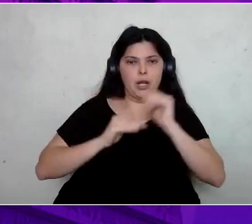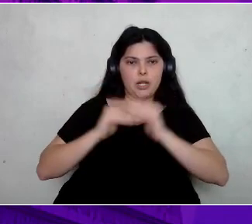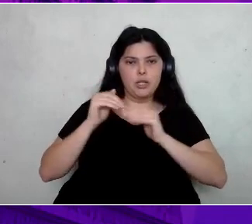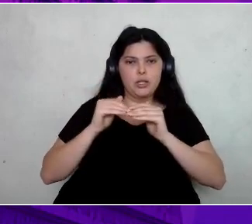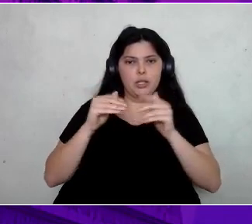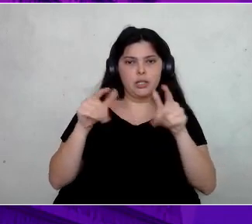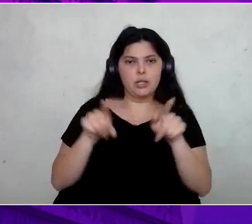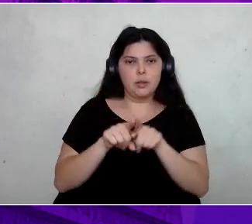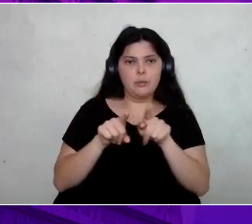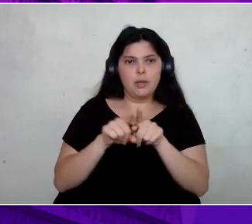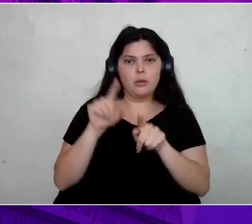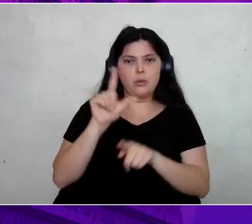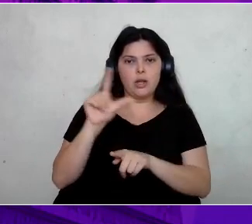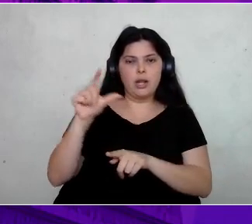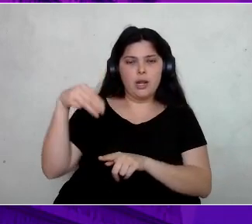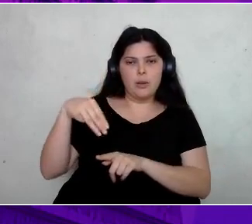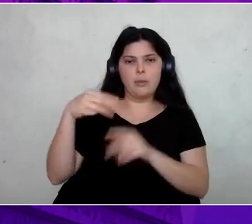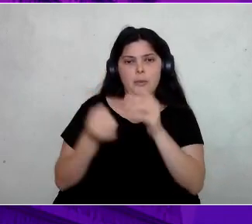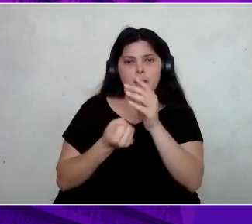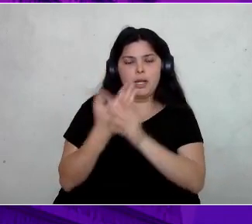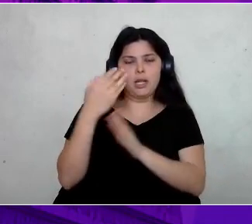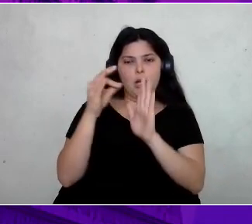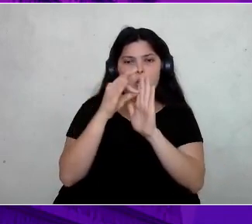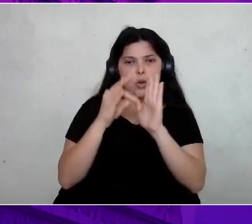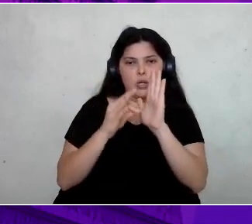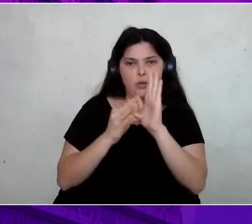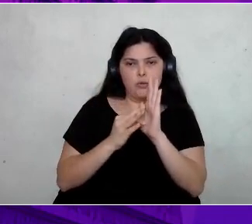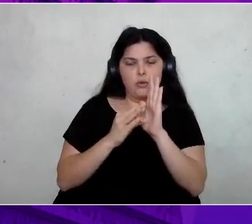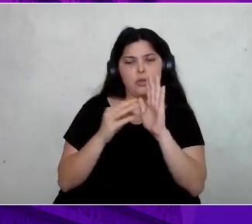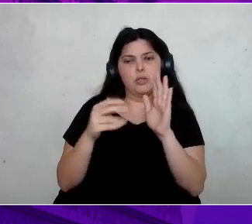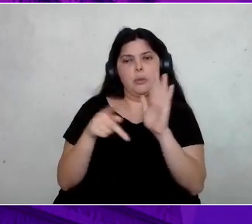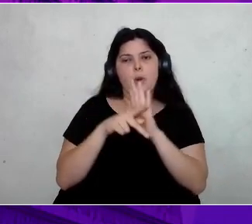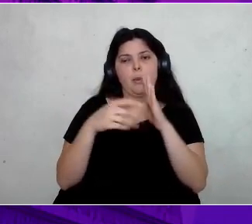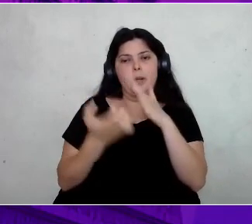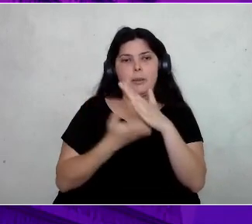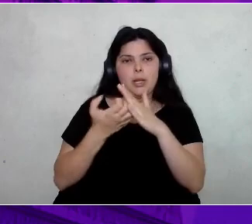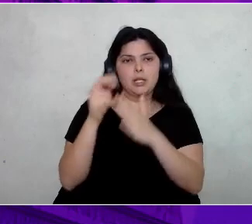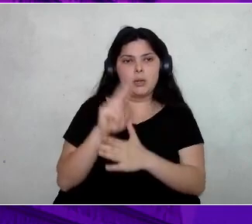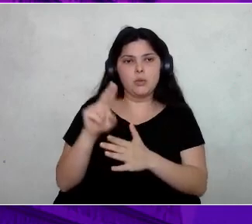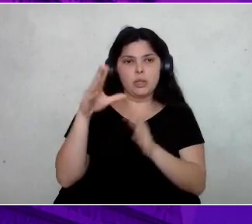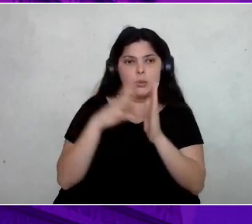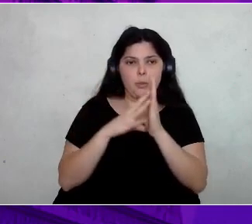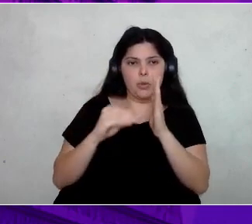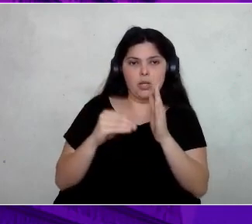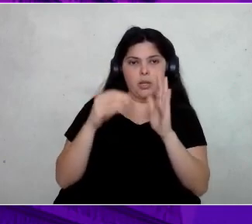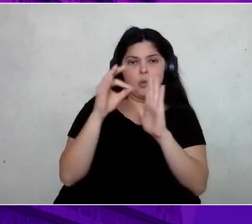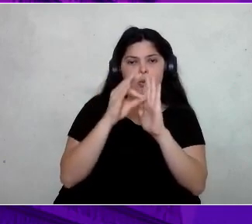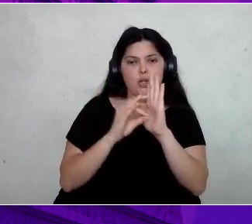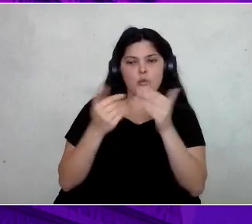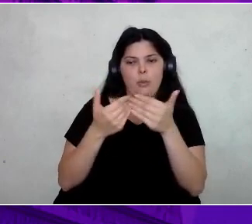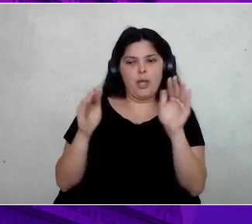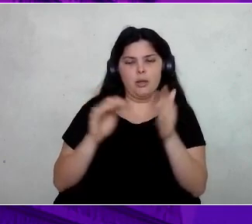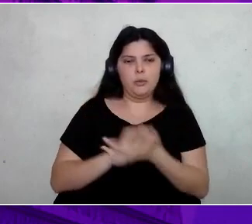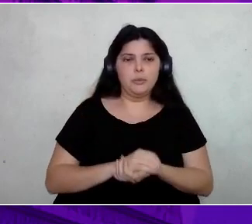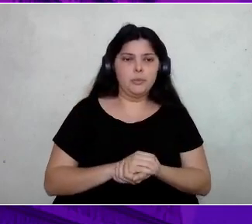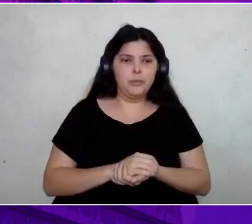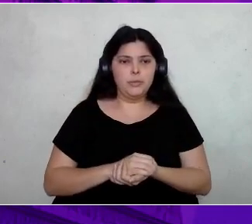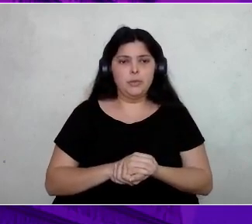gerar código-fonte na minha empresa, utilizando o modelo open source. E esse